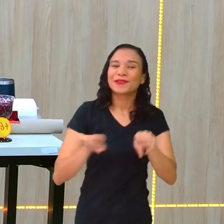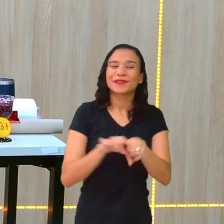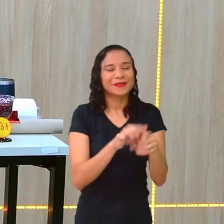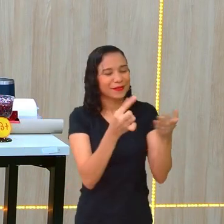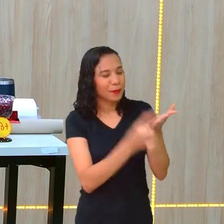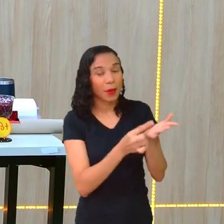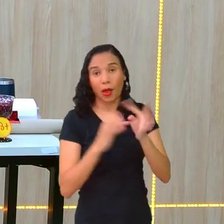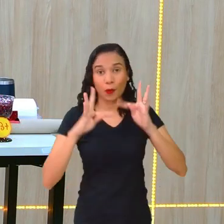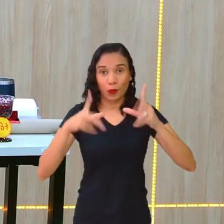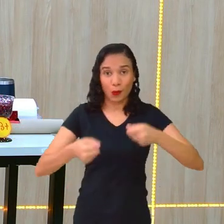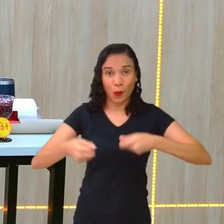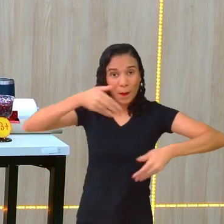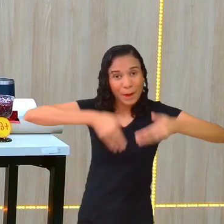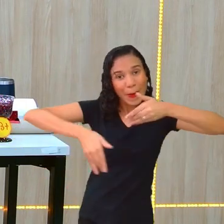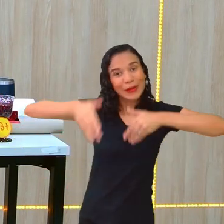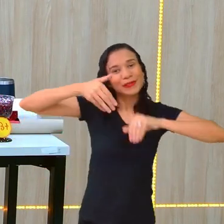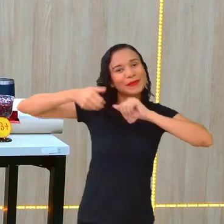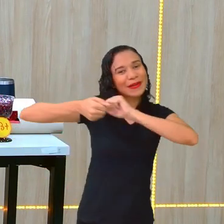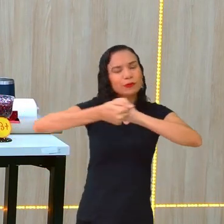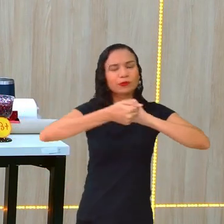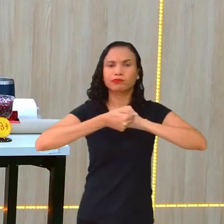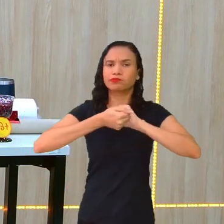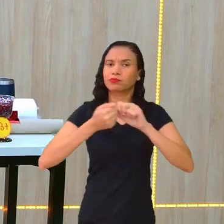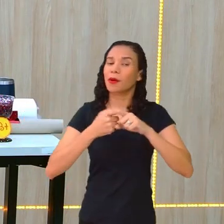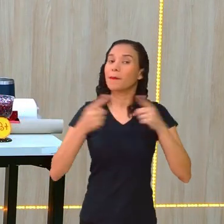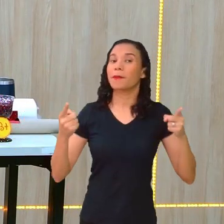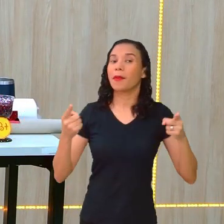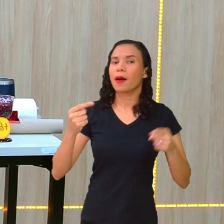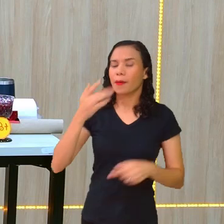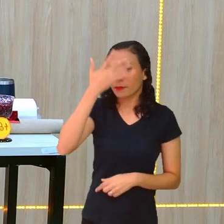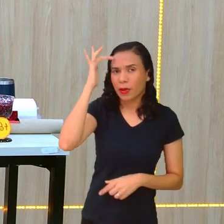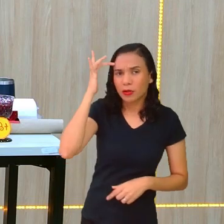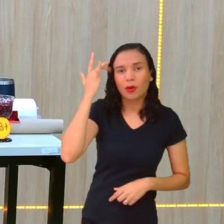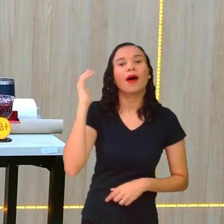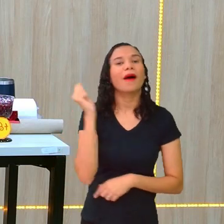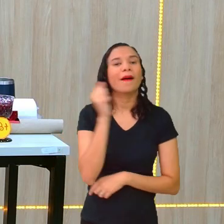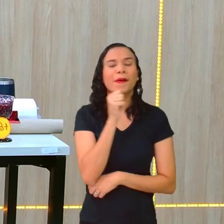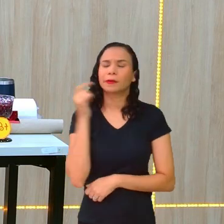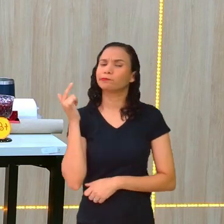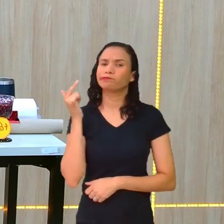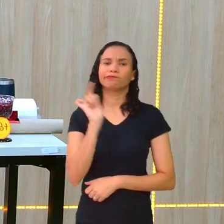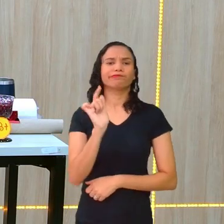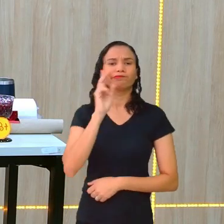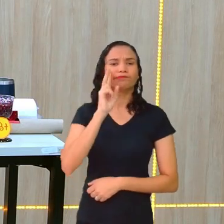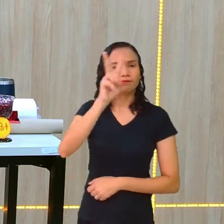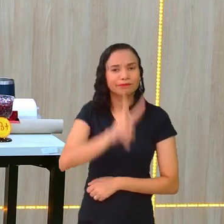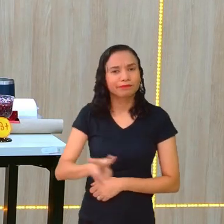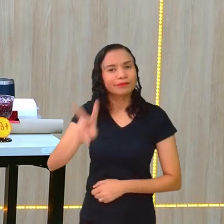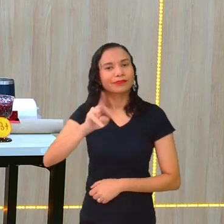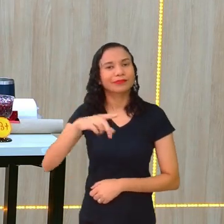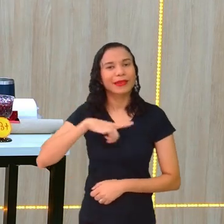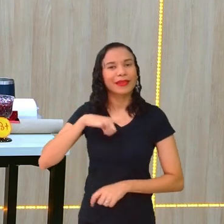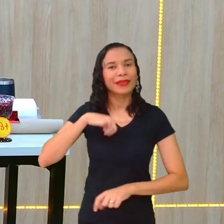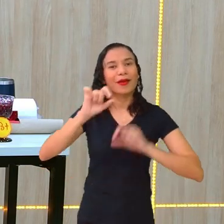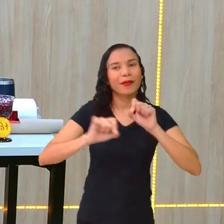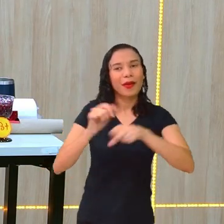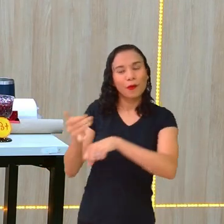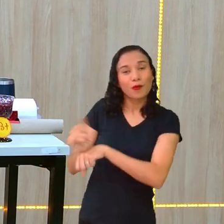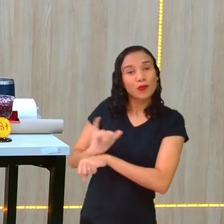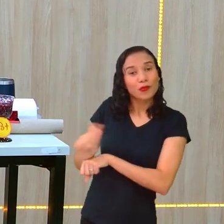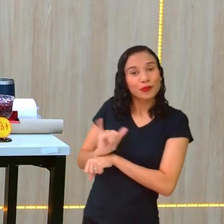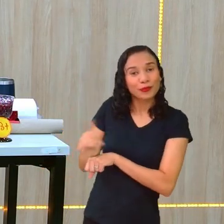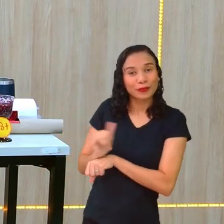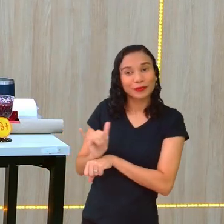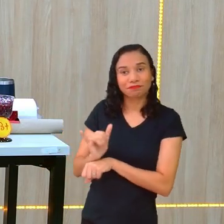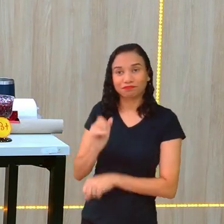possam participar desse momento ao vivo. Mas, para quem ainda não conseguiu entrar nesse momento ao vivo, temos aí a questão do YouTube,